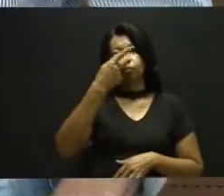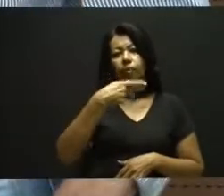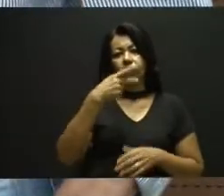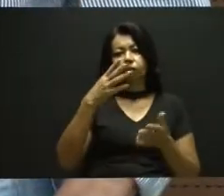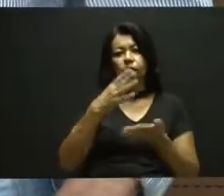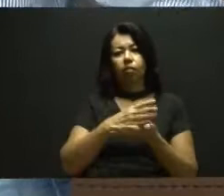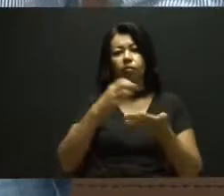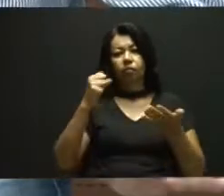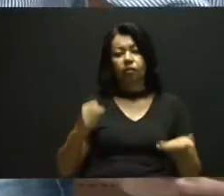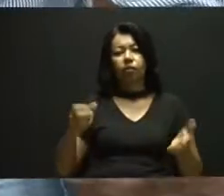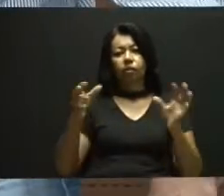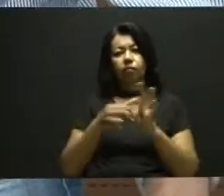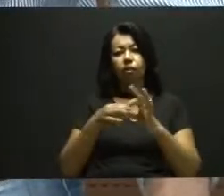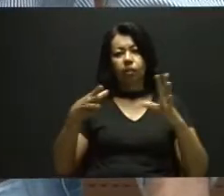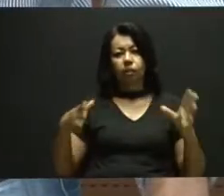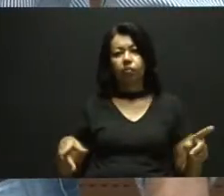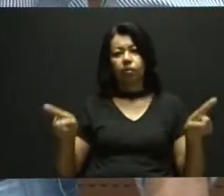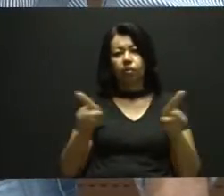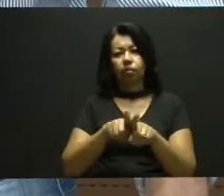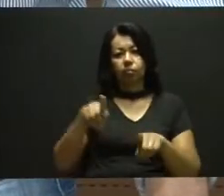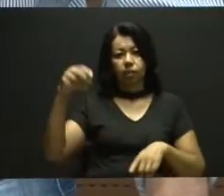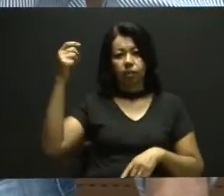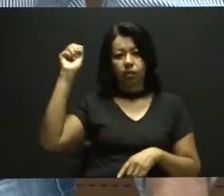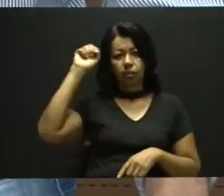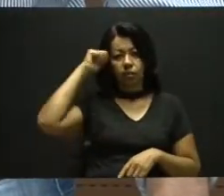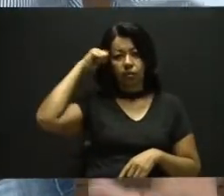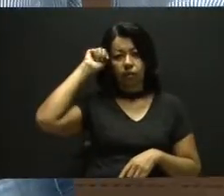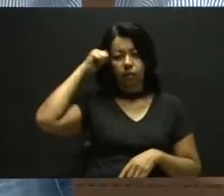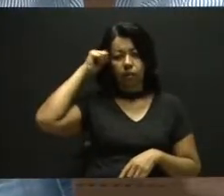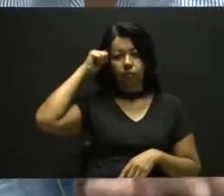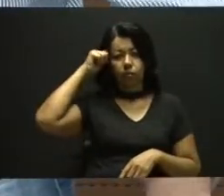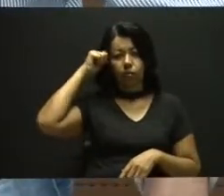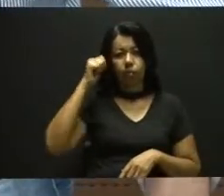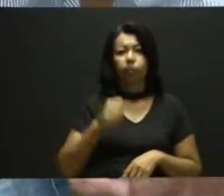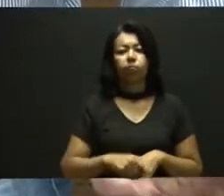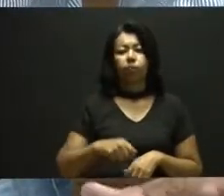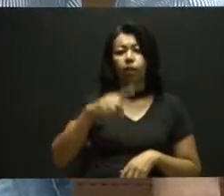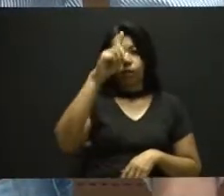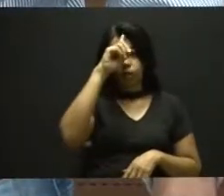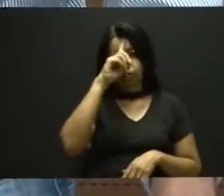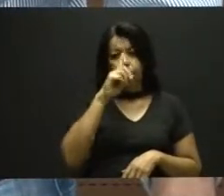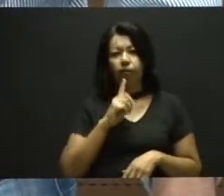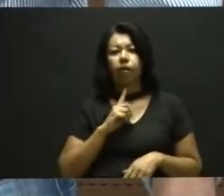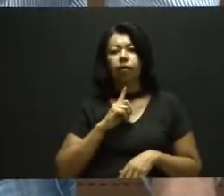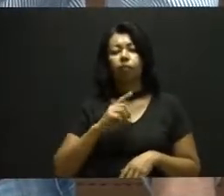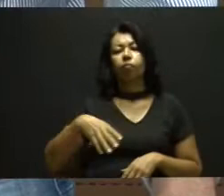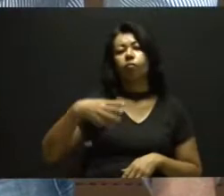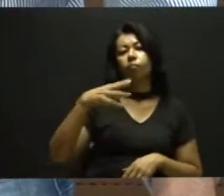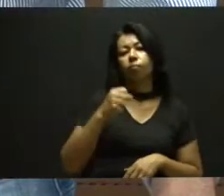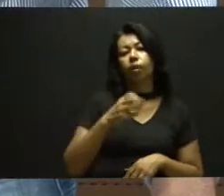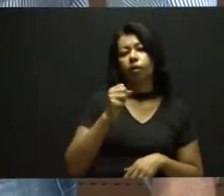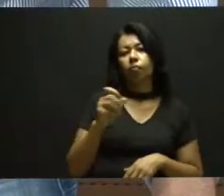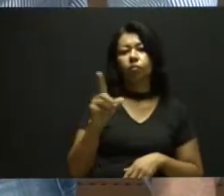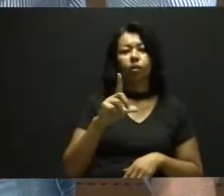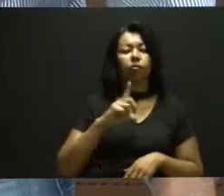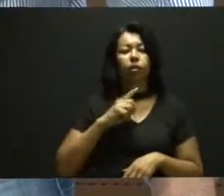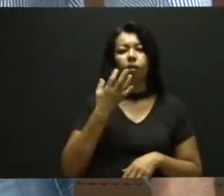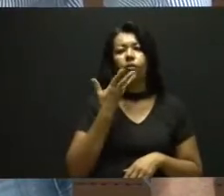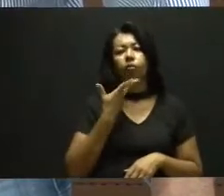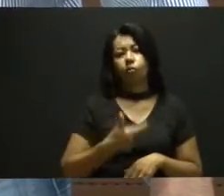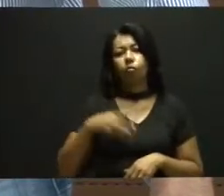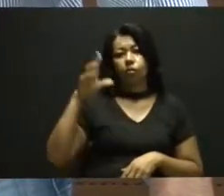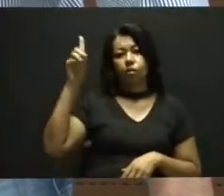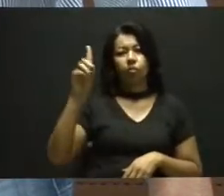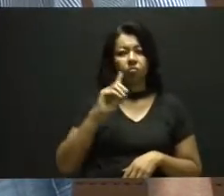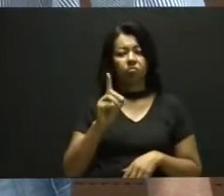libertadora ele é negro e amarelo ele é branco não tem cor deus não faz